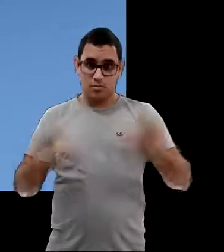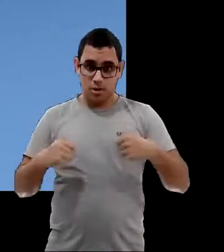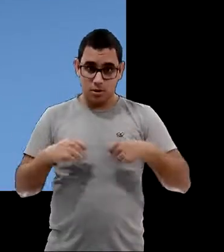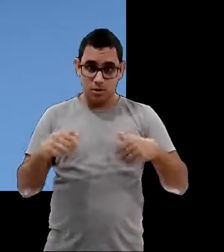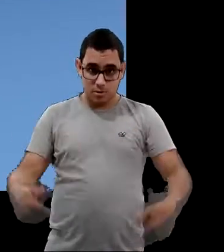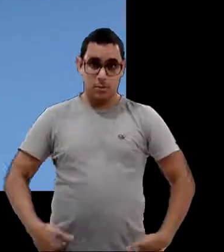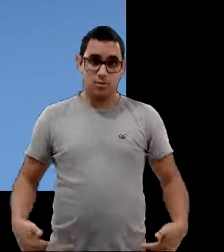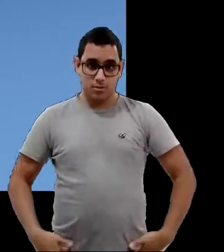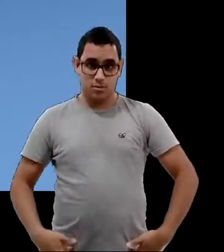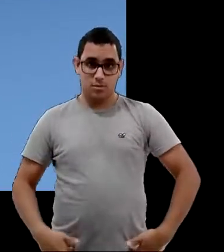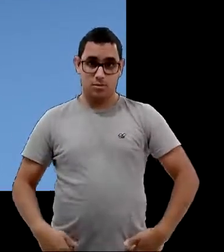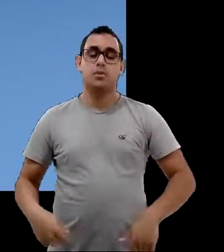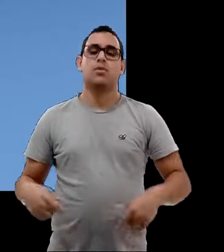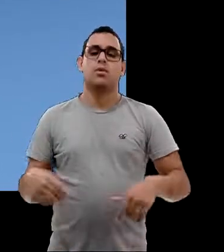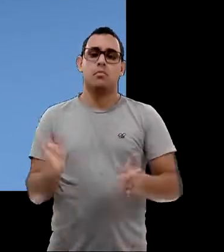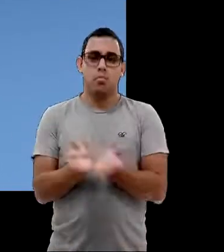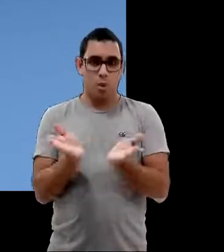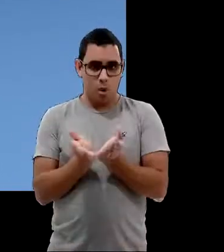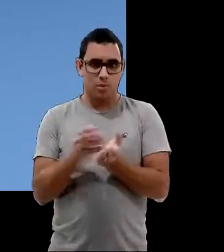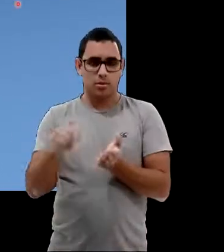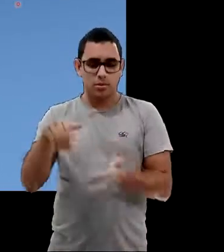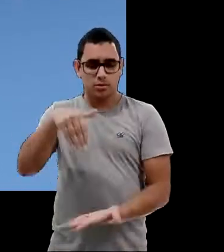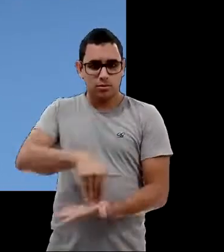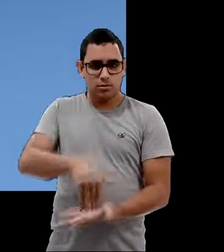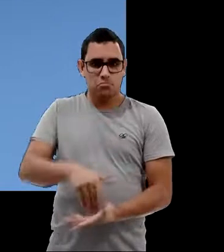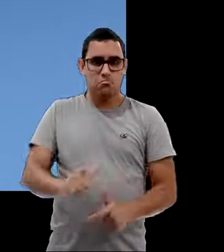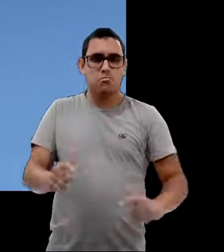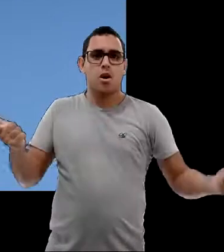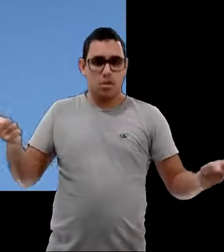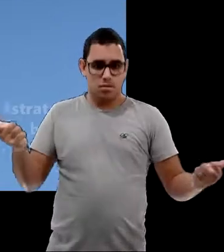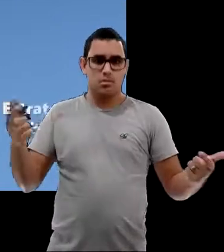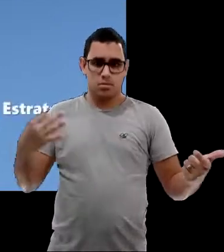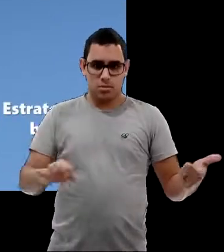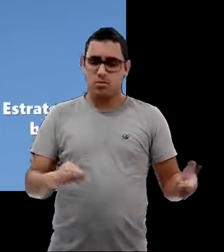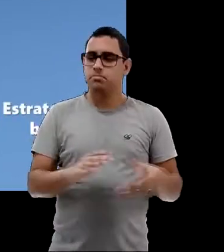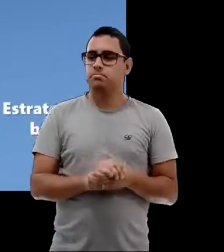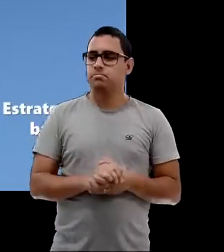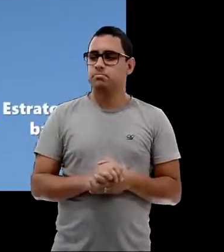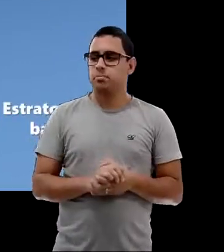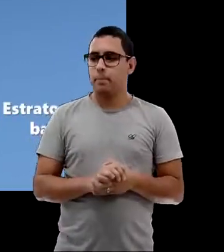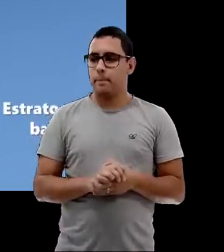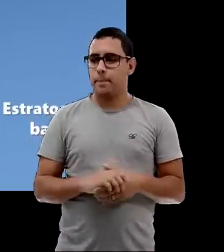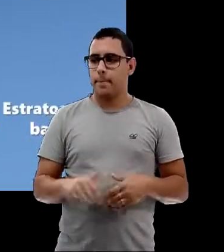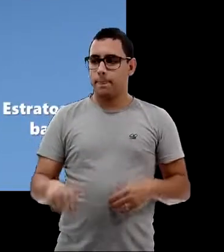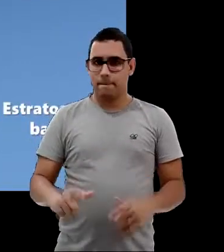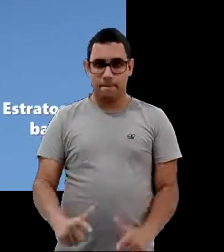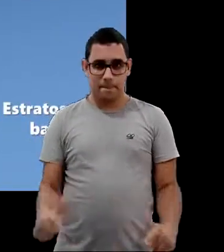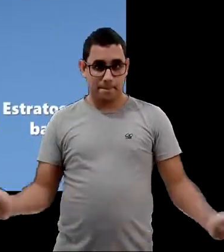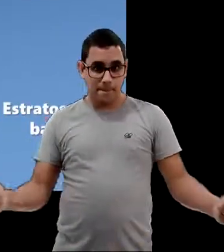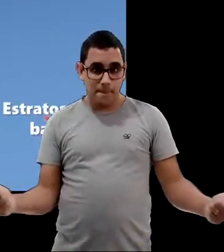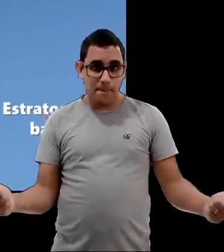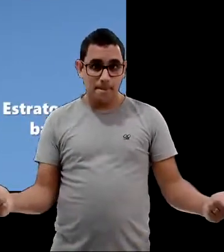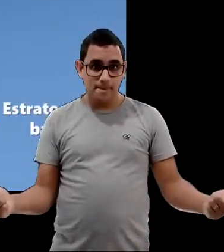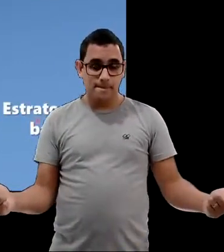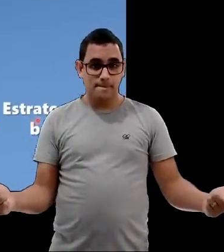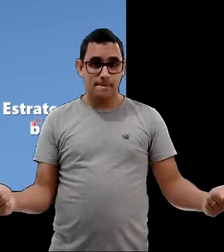ou cada parte da pirâmide é chamada de estrato social, onde os estratos